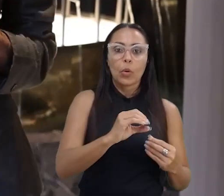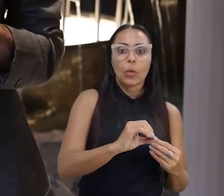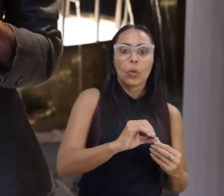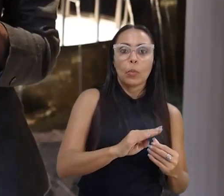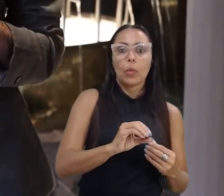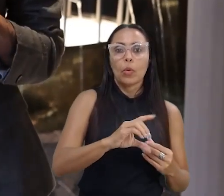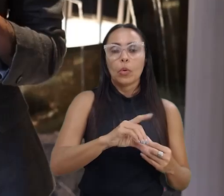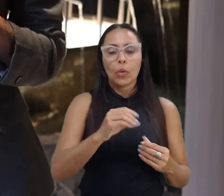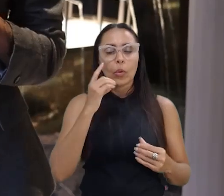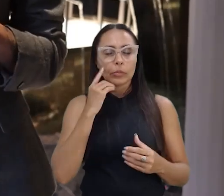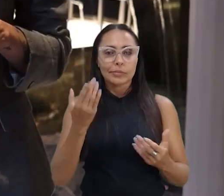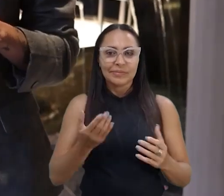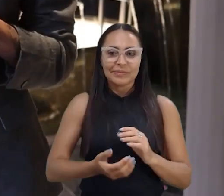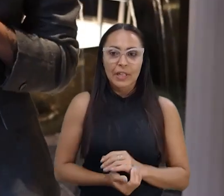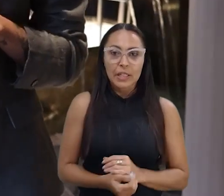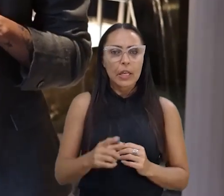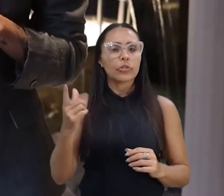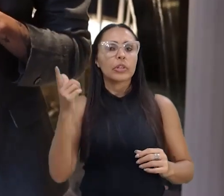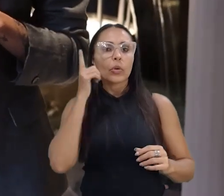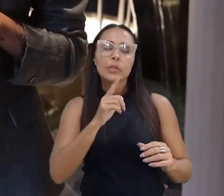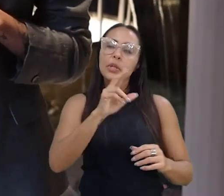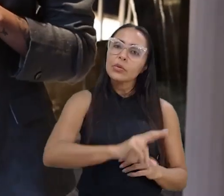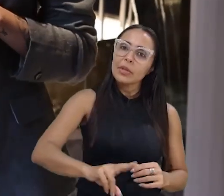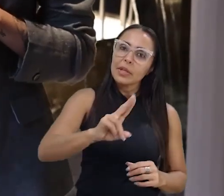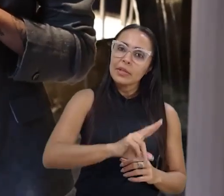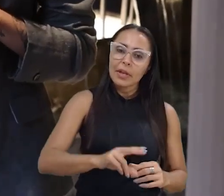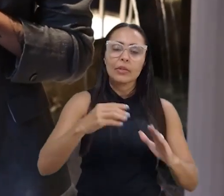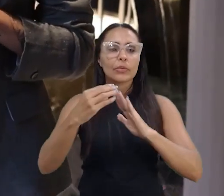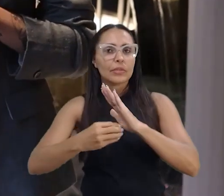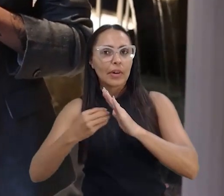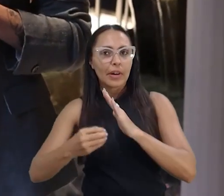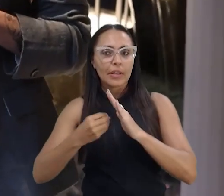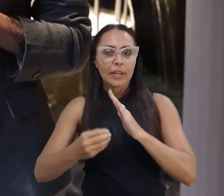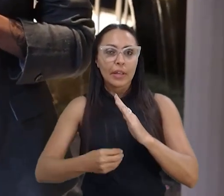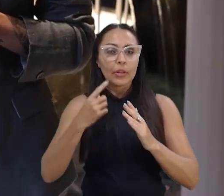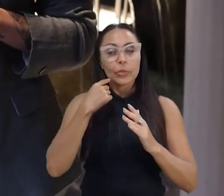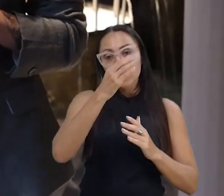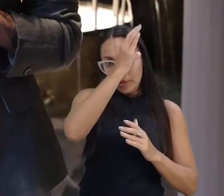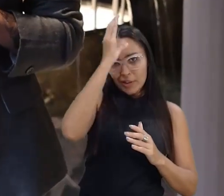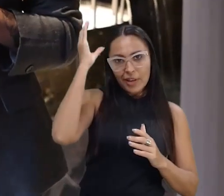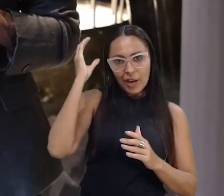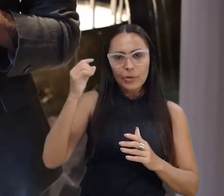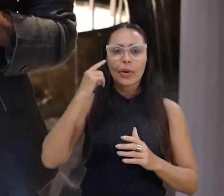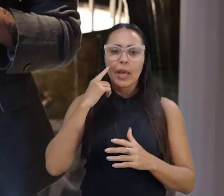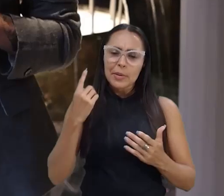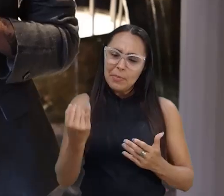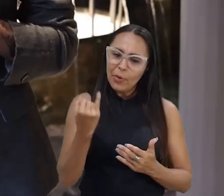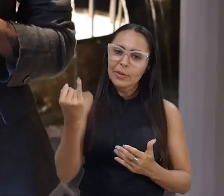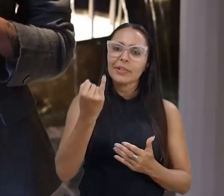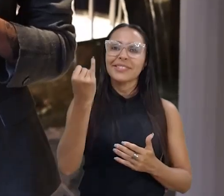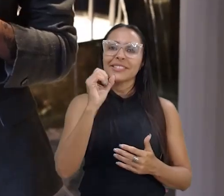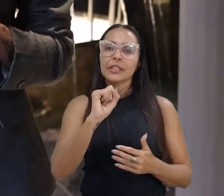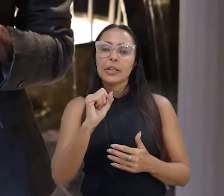Temos vários elementos bem interessantes para vocês. Se a gente conseguir utilizar ele no design de interiores do seu cliente, é bem essencial e bem